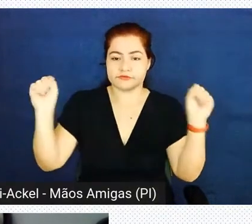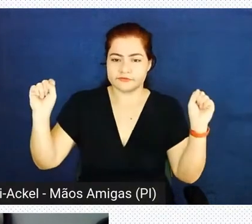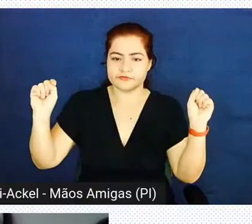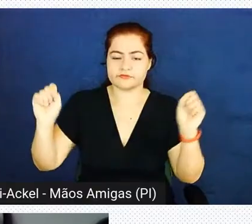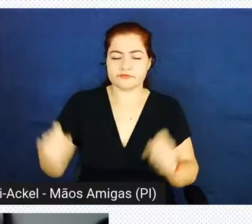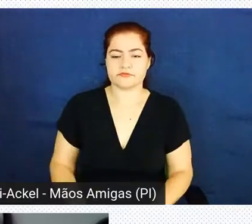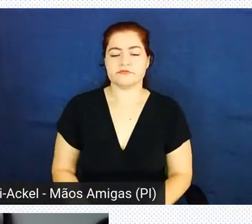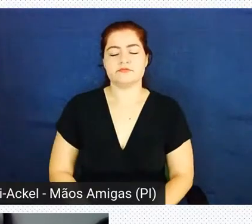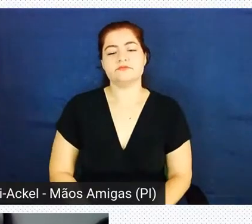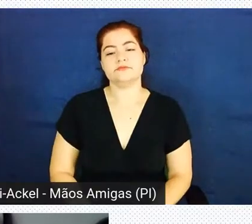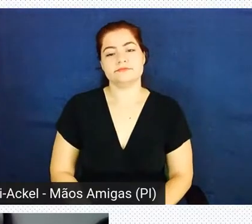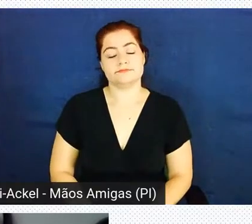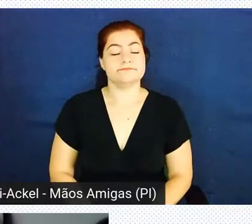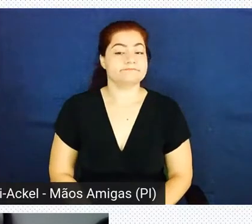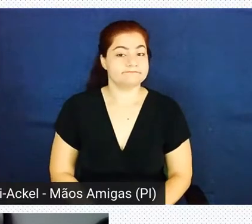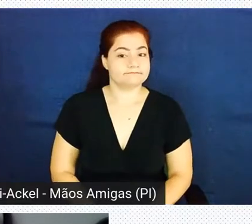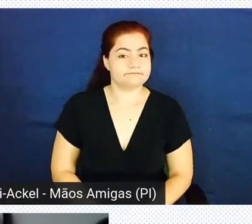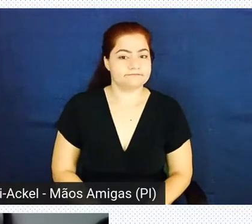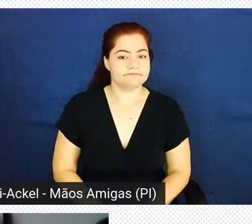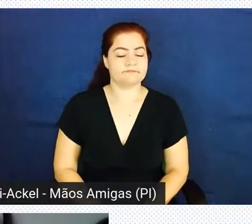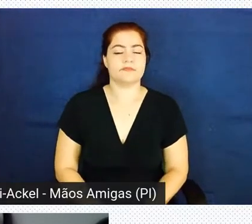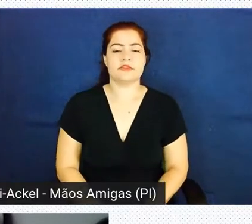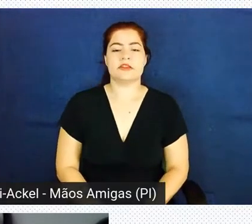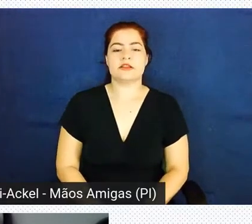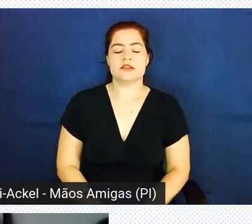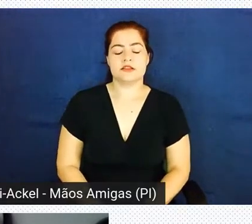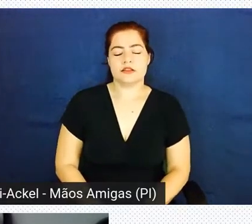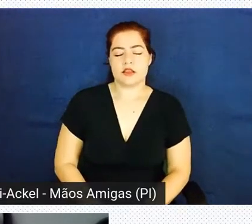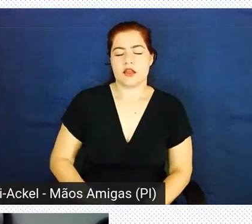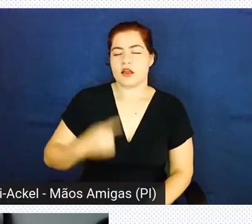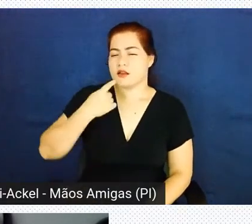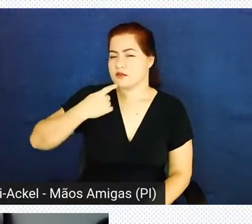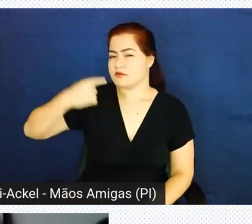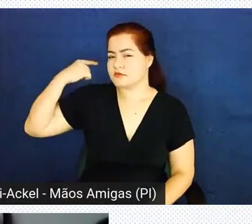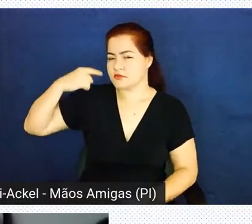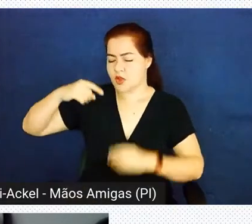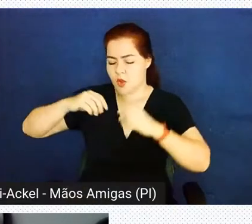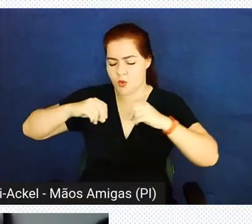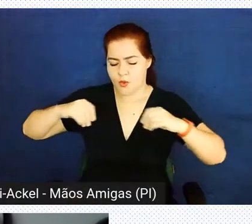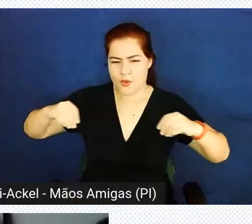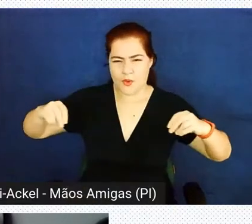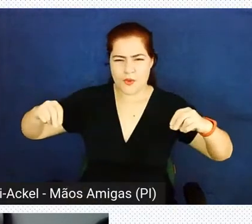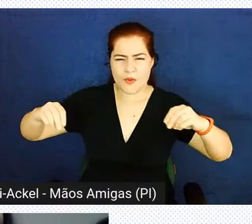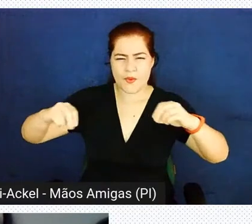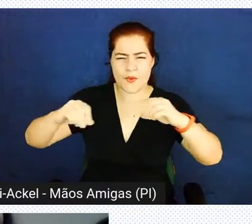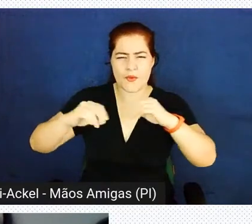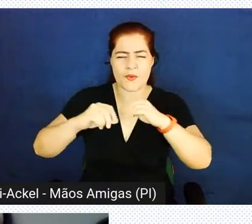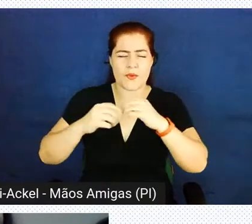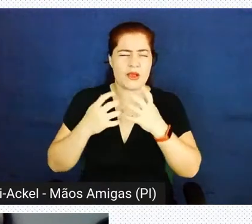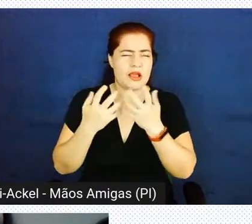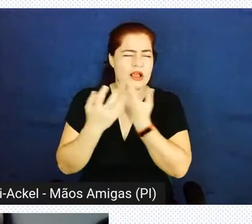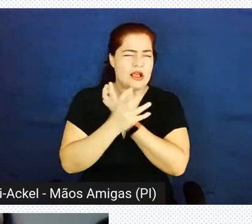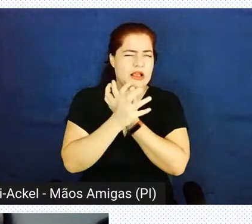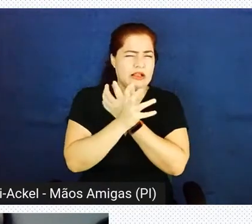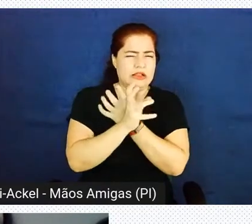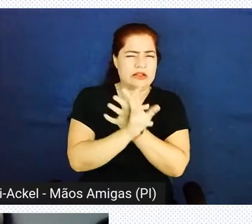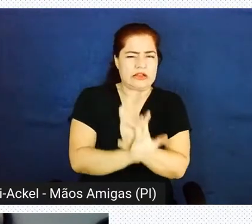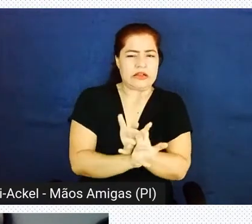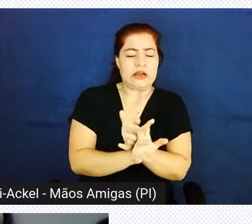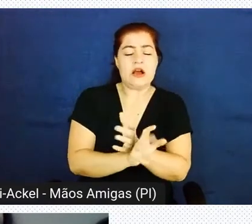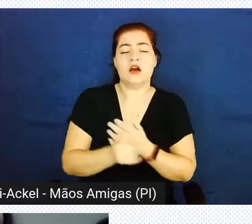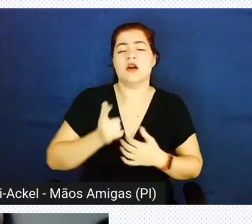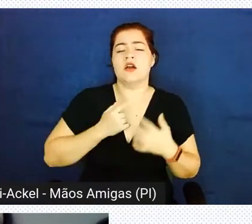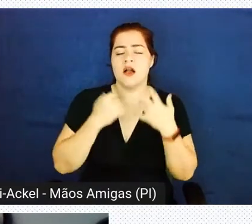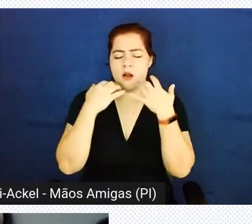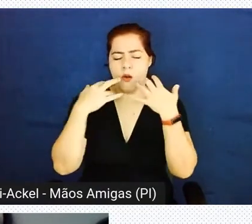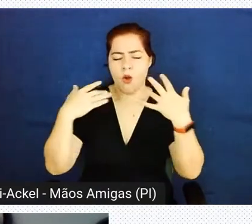ali, naquele solo árido, as pessoas estavam, aquelas multidões, o buscavam,